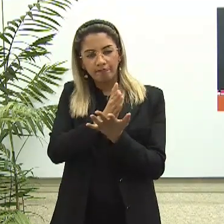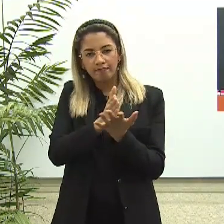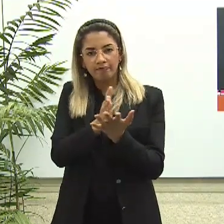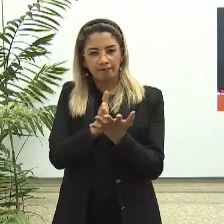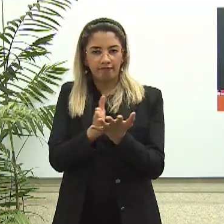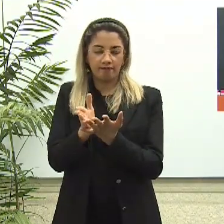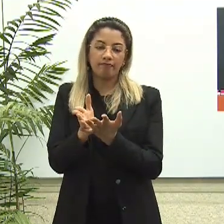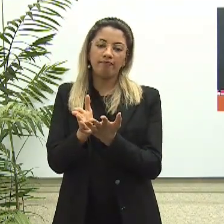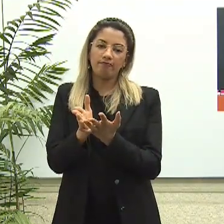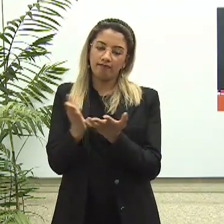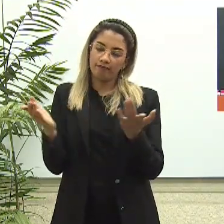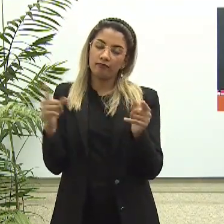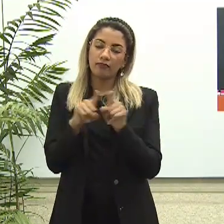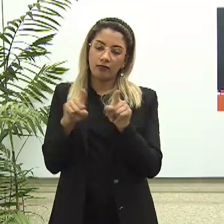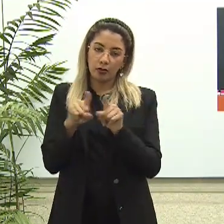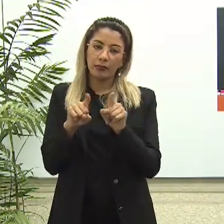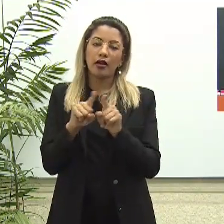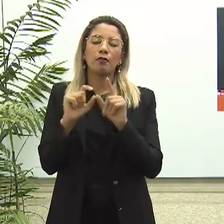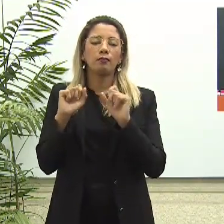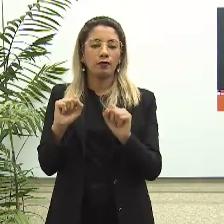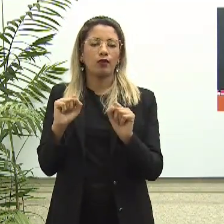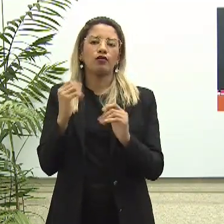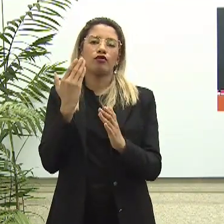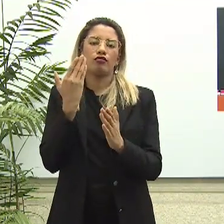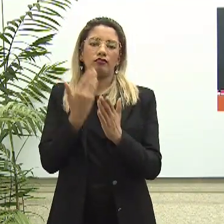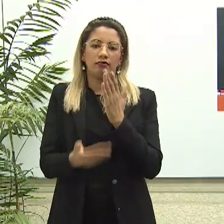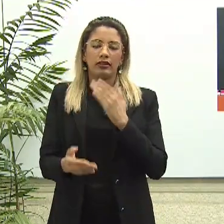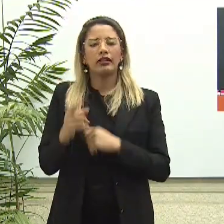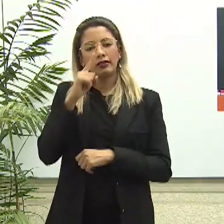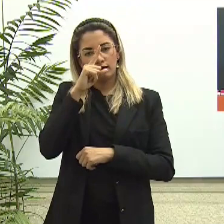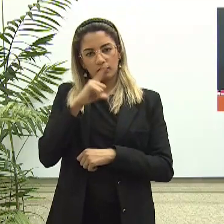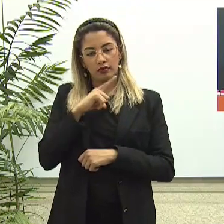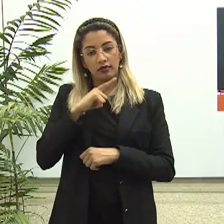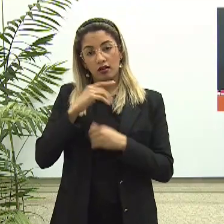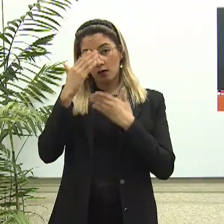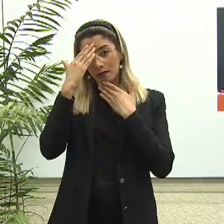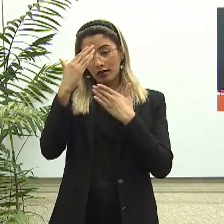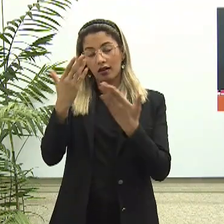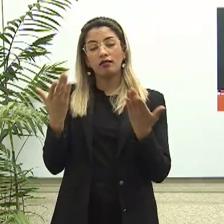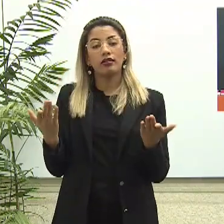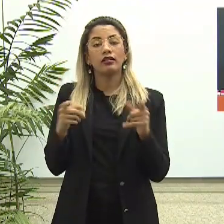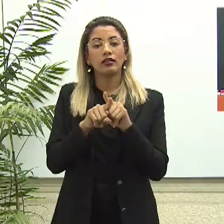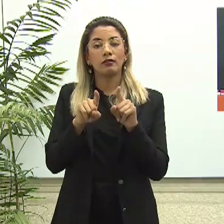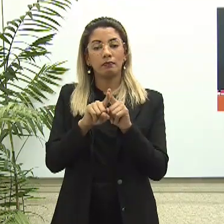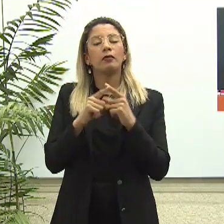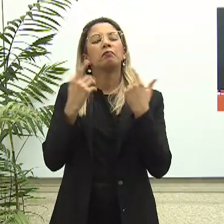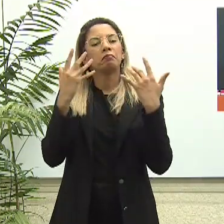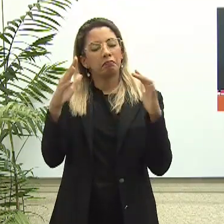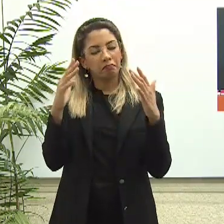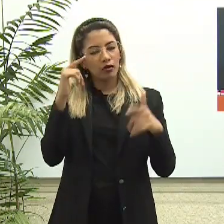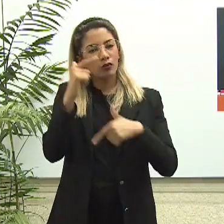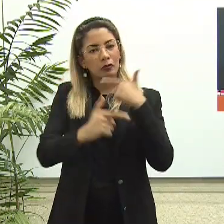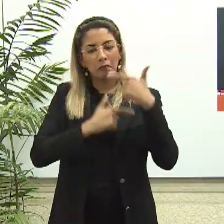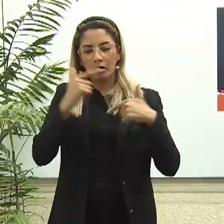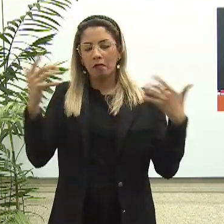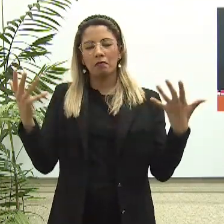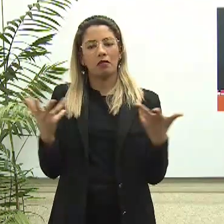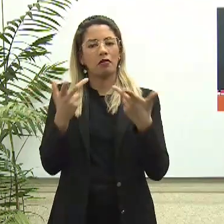gente vai também perder essa parada muito obrigado e parabéns por esse trabalho